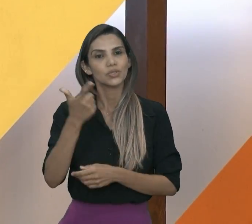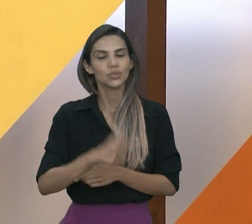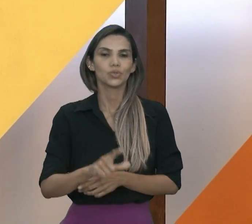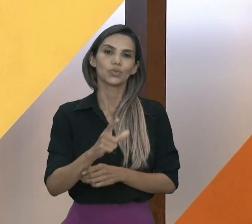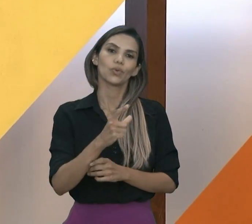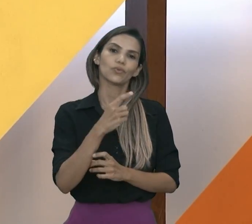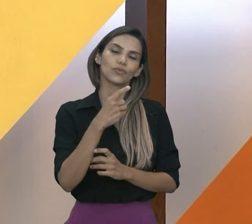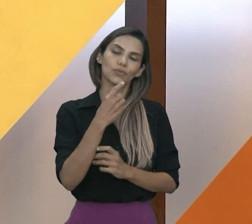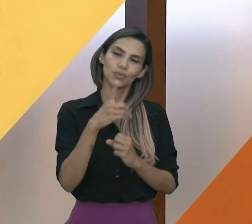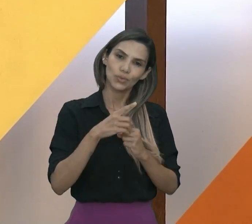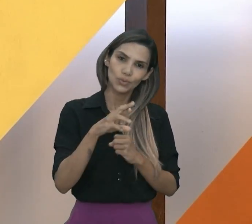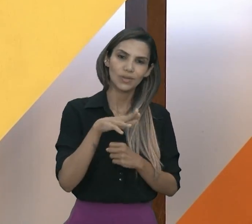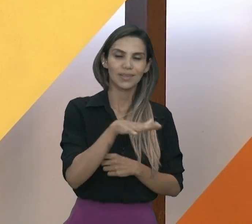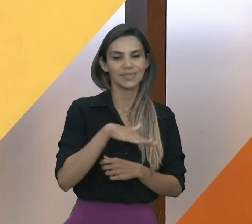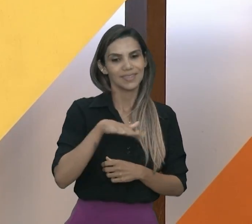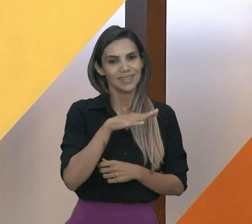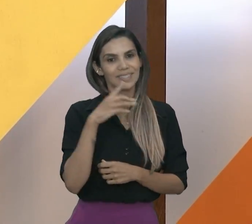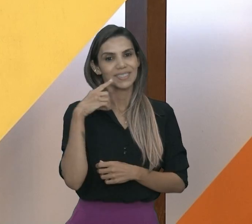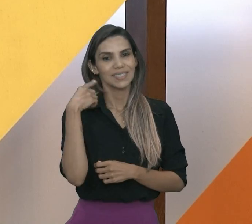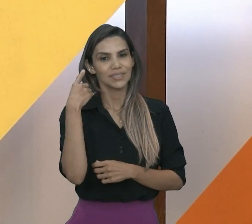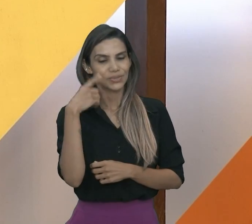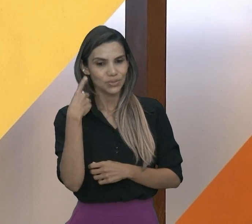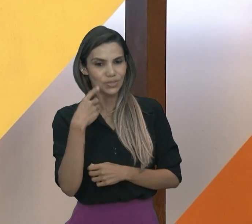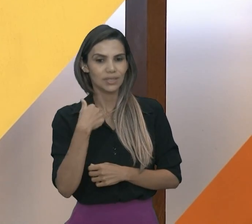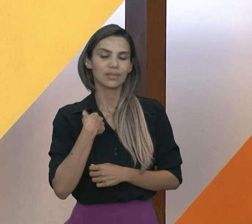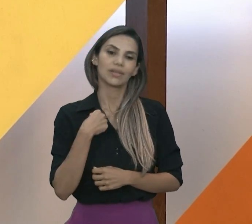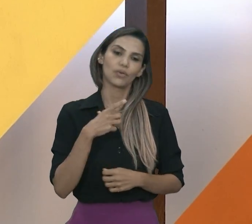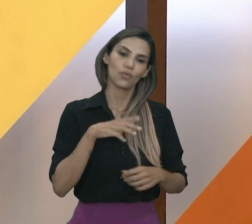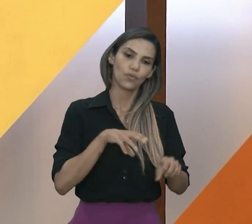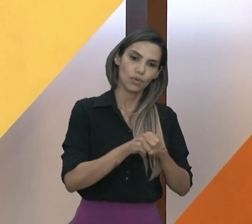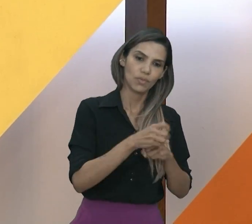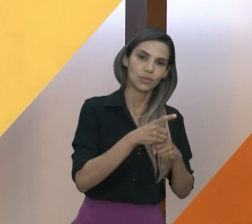né? Então eu tenho um doutoramento em Ciência Política,